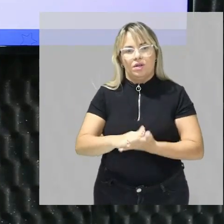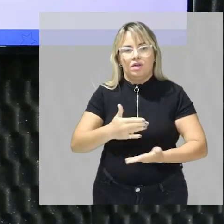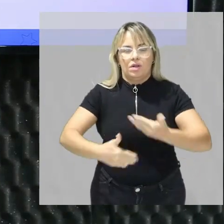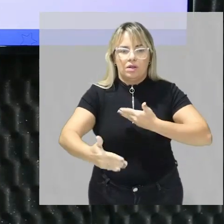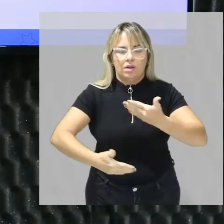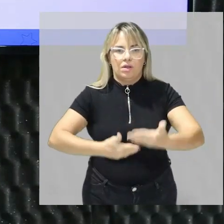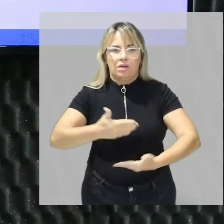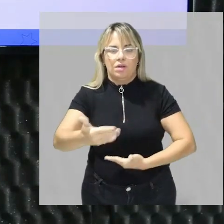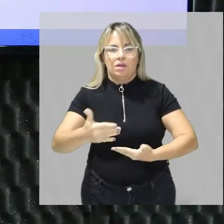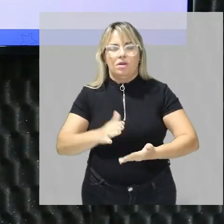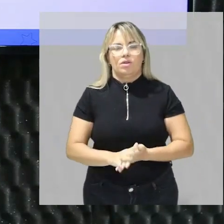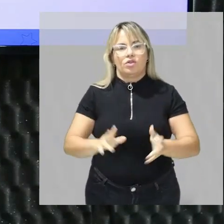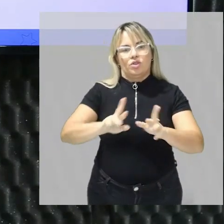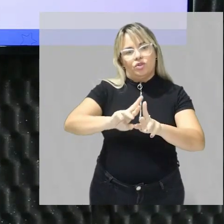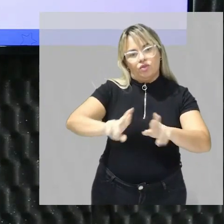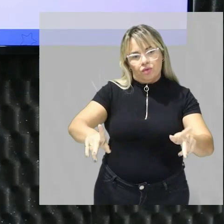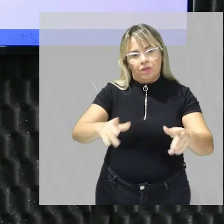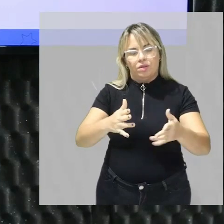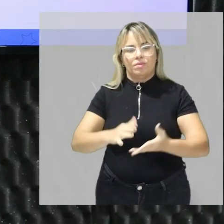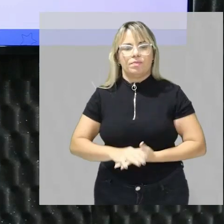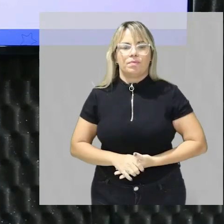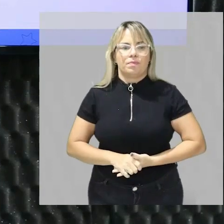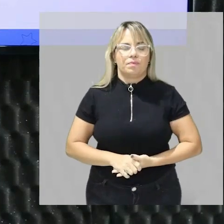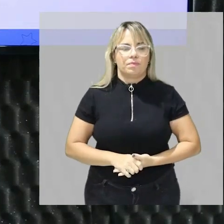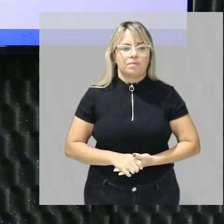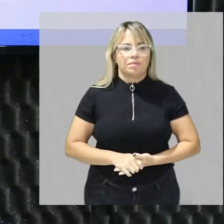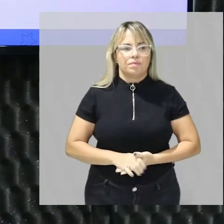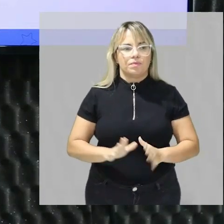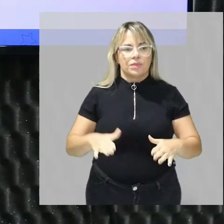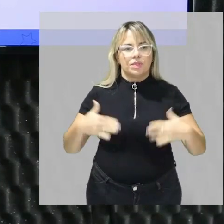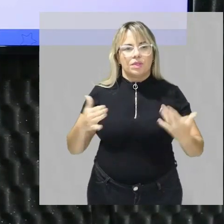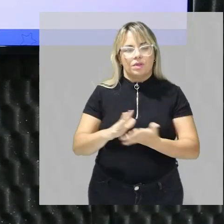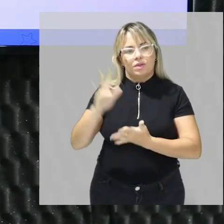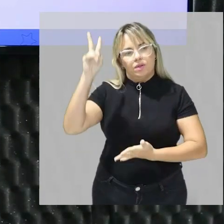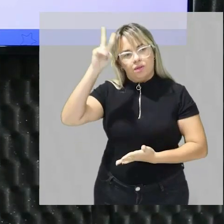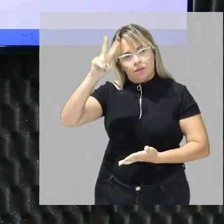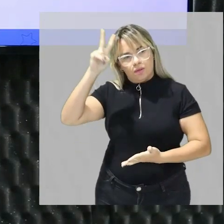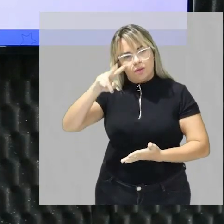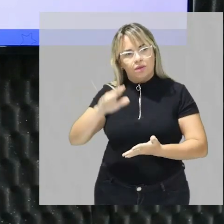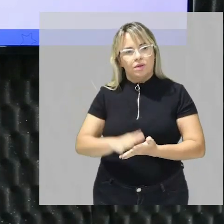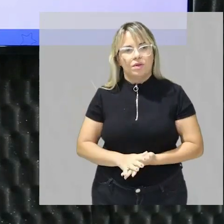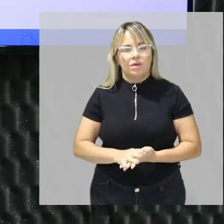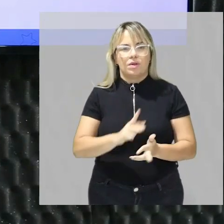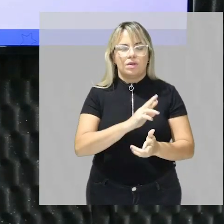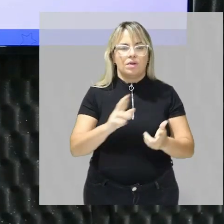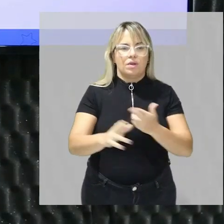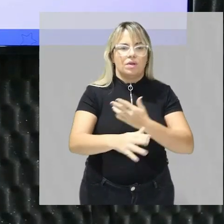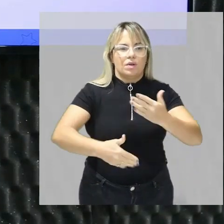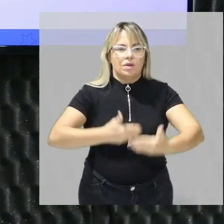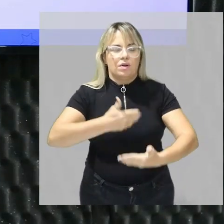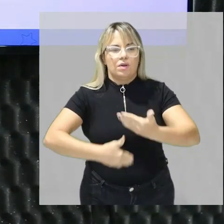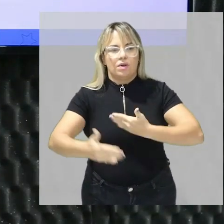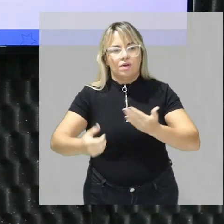ecológica interespecífica, tá? Então, vamos lembrar um pouquinho sobre essas relações ecológicas, né? Que são as que ocorrem